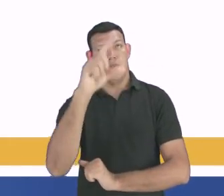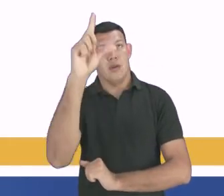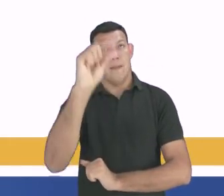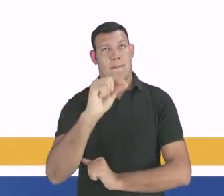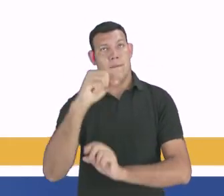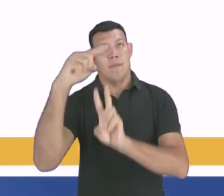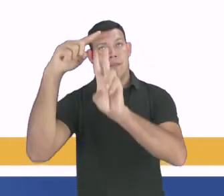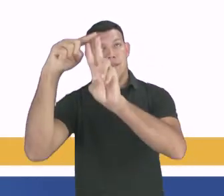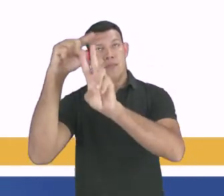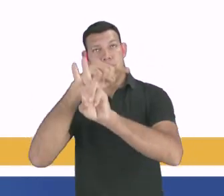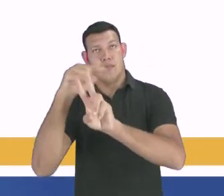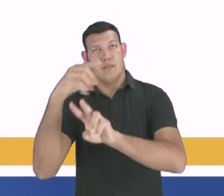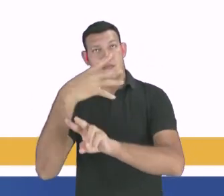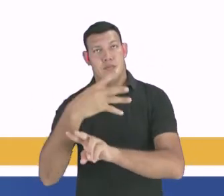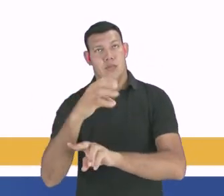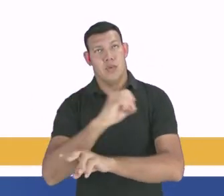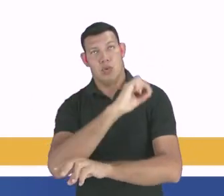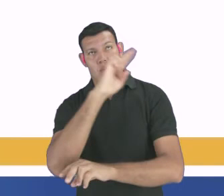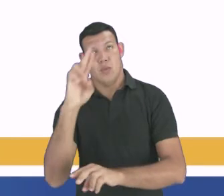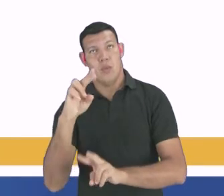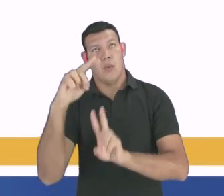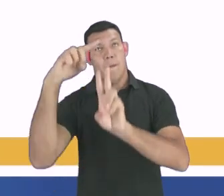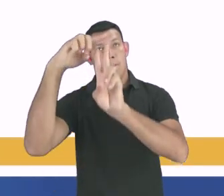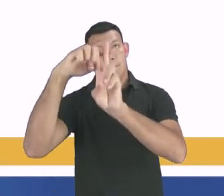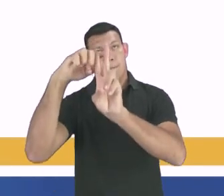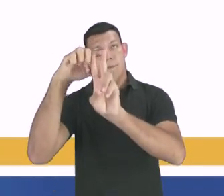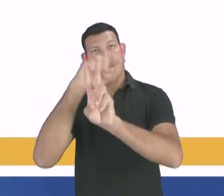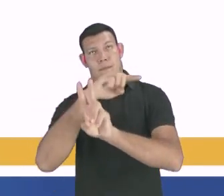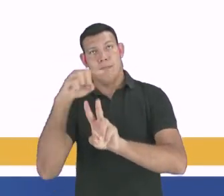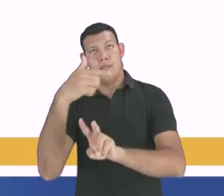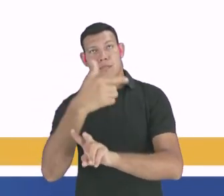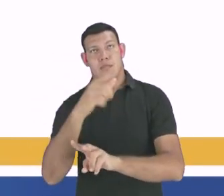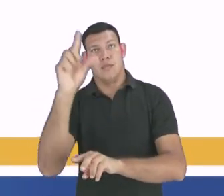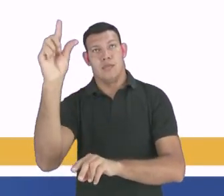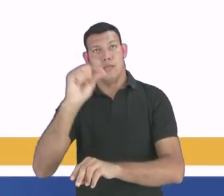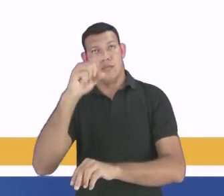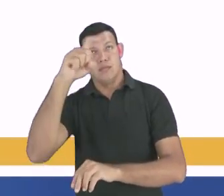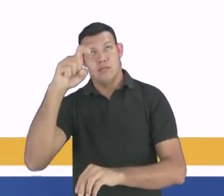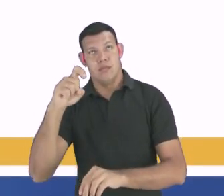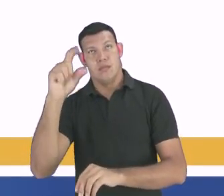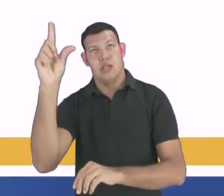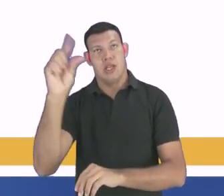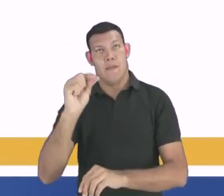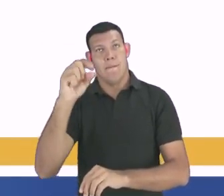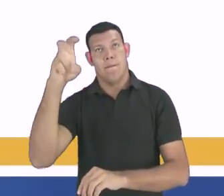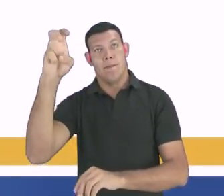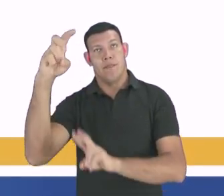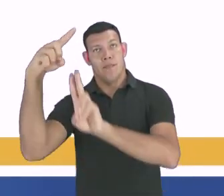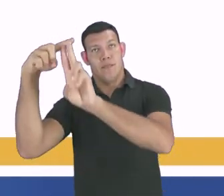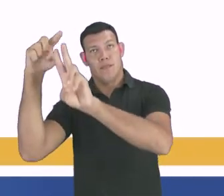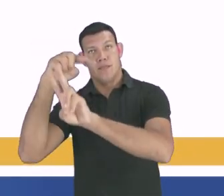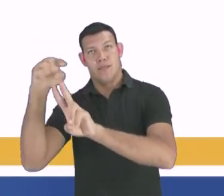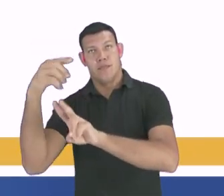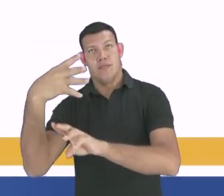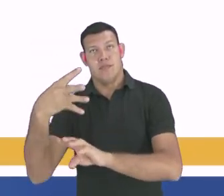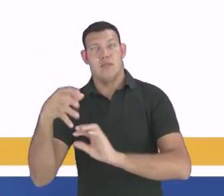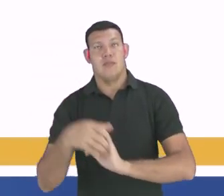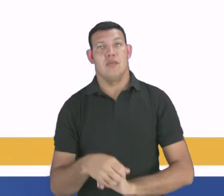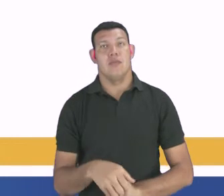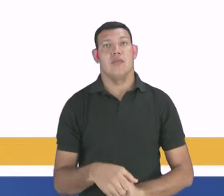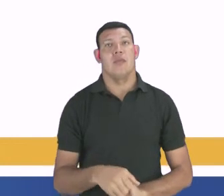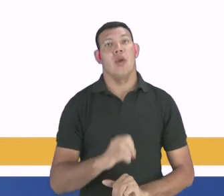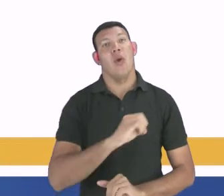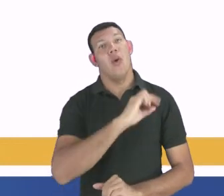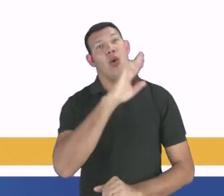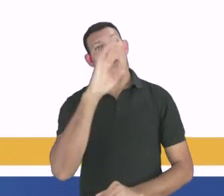igual que π sobre 4, ou π sobre 2 menor que x e menor que 5π sobre 4. E